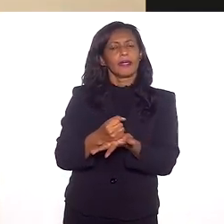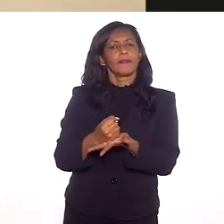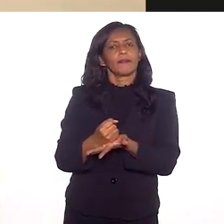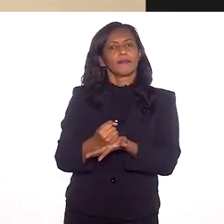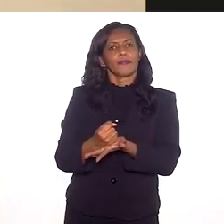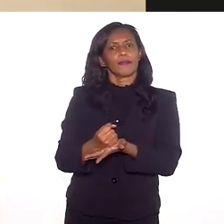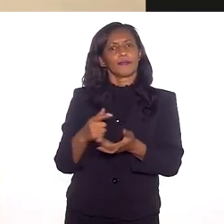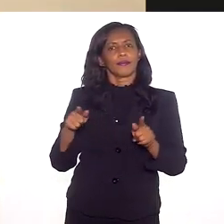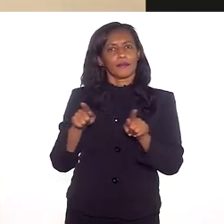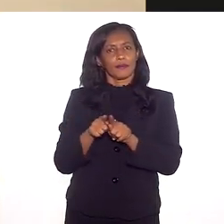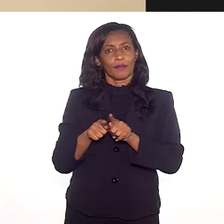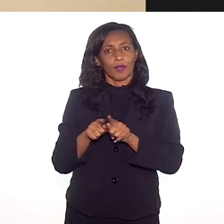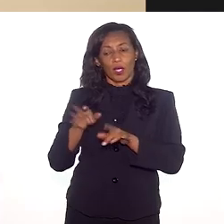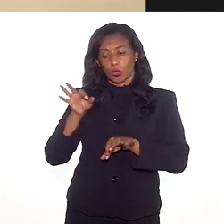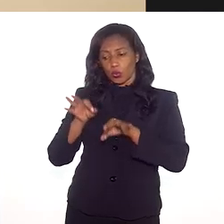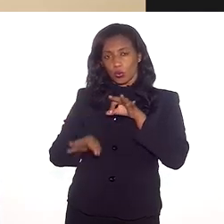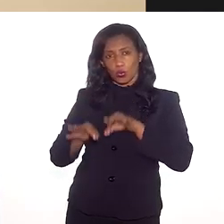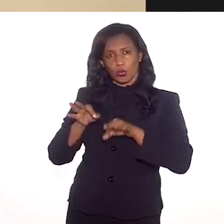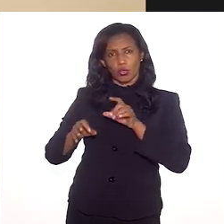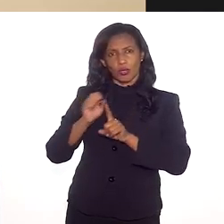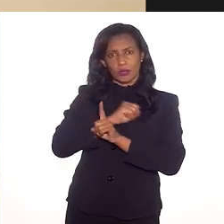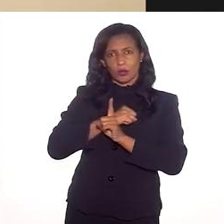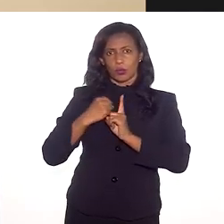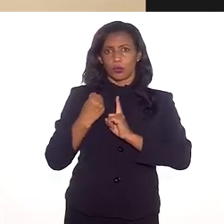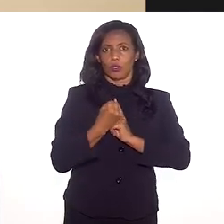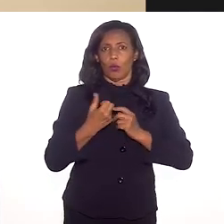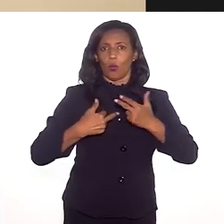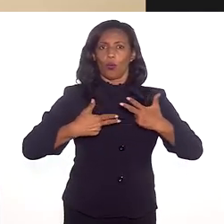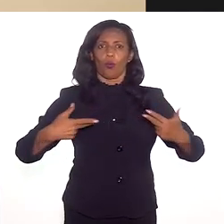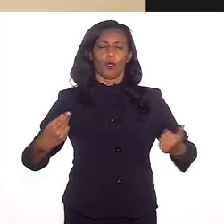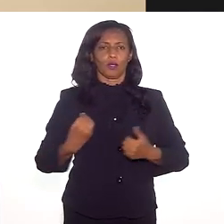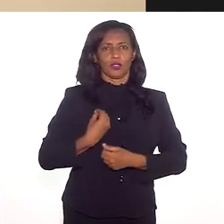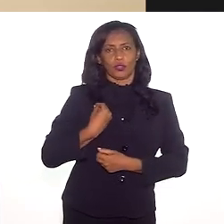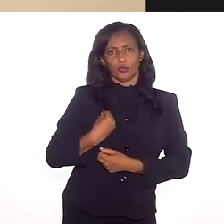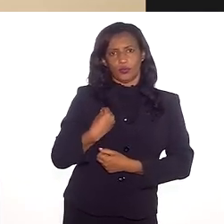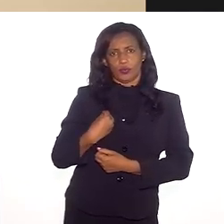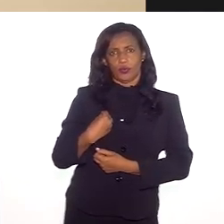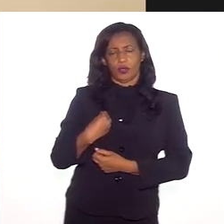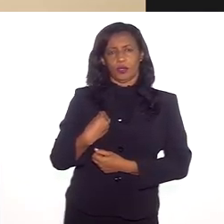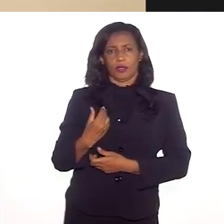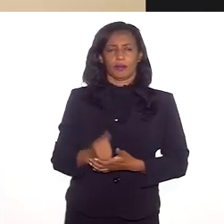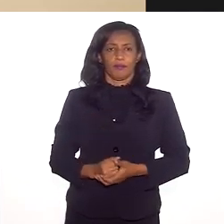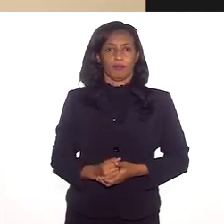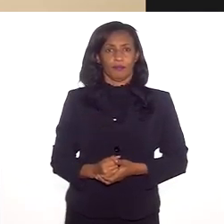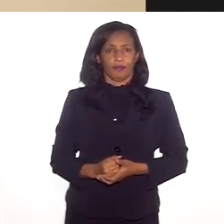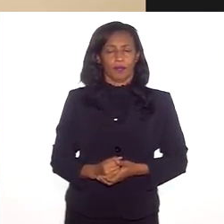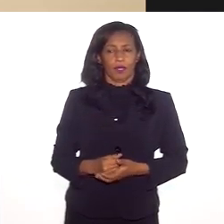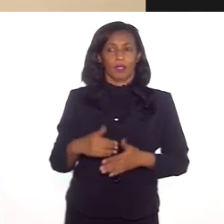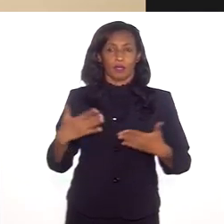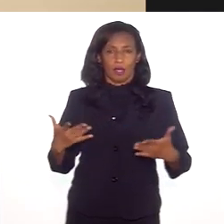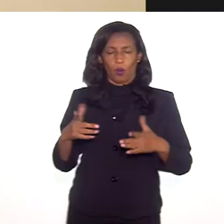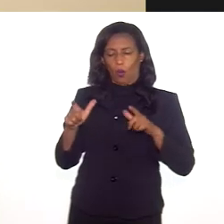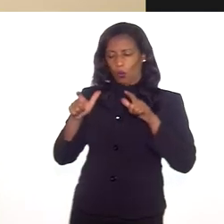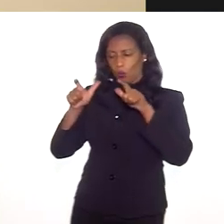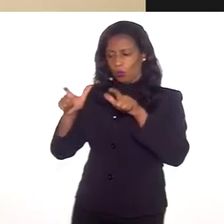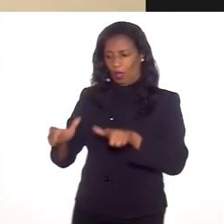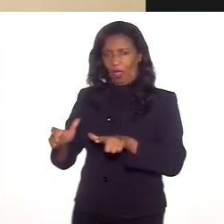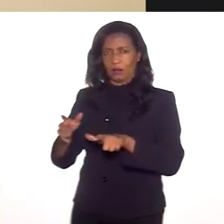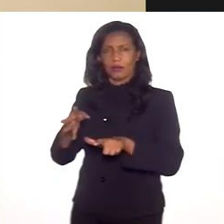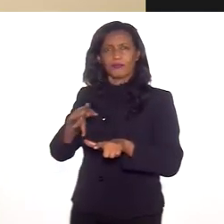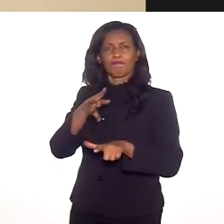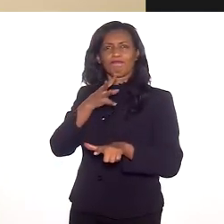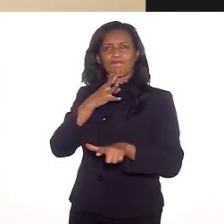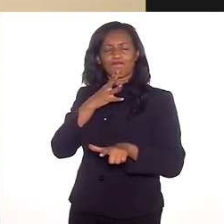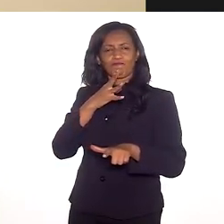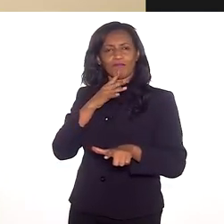aliar, né, justiça social à qualidade de vida, né, a cultura. O acesso às fontes de conhecimento,